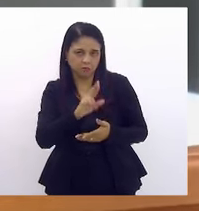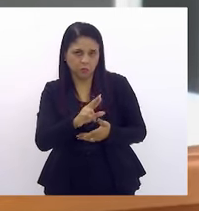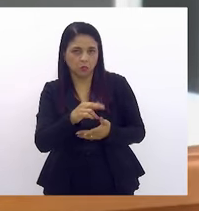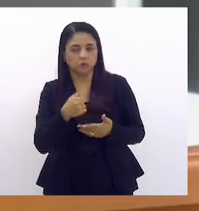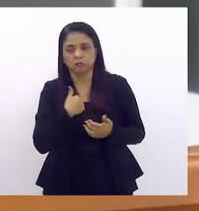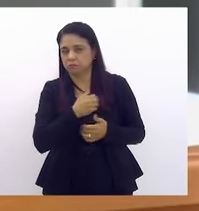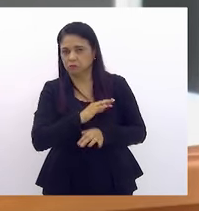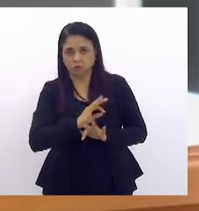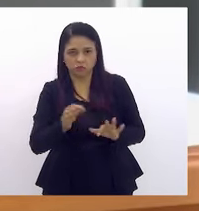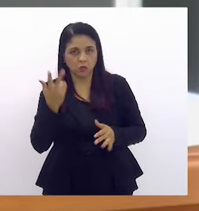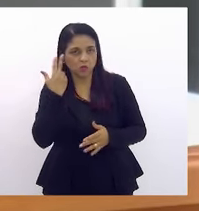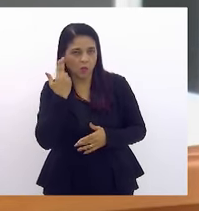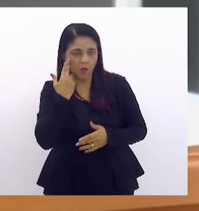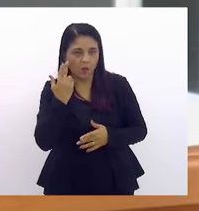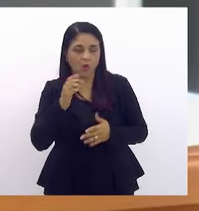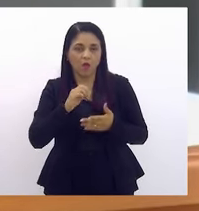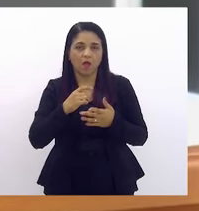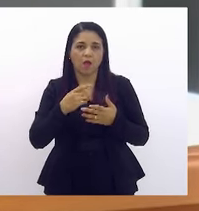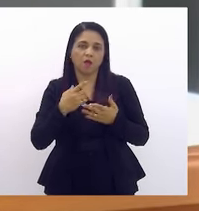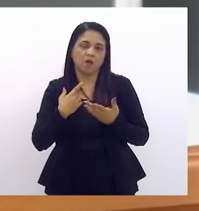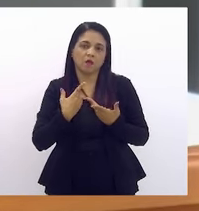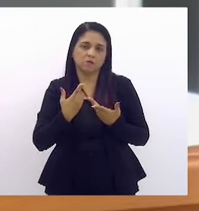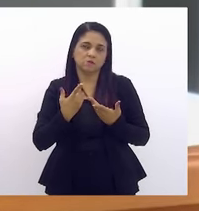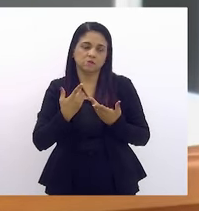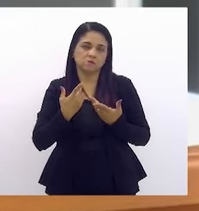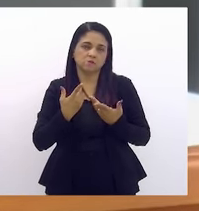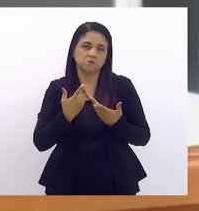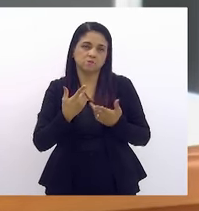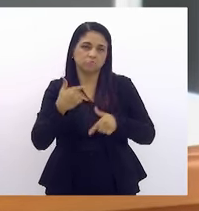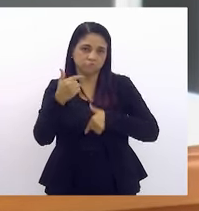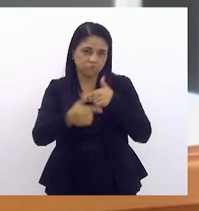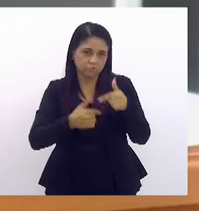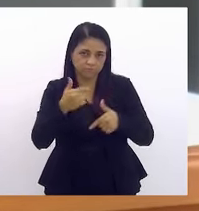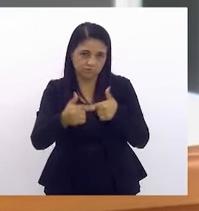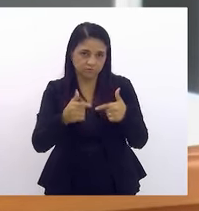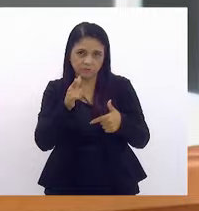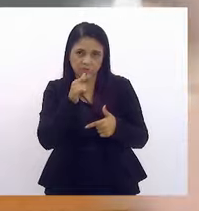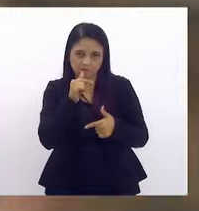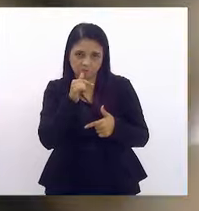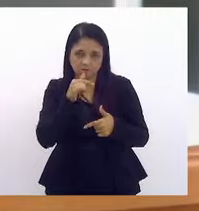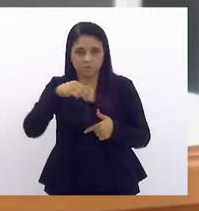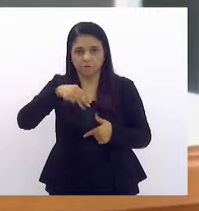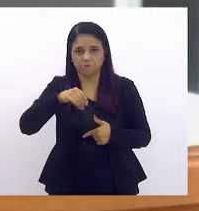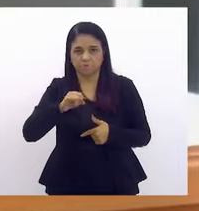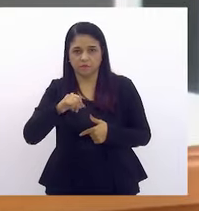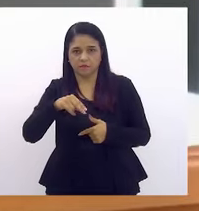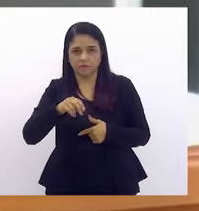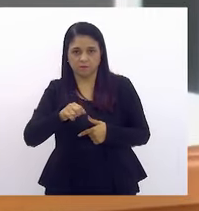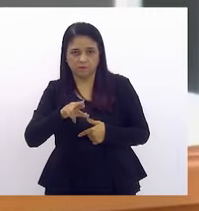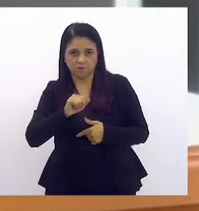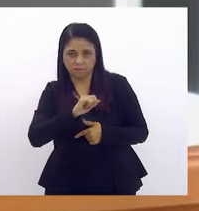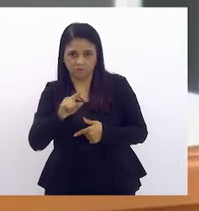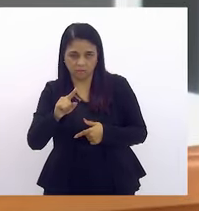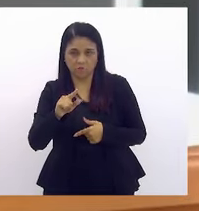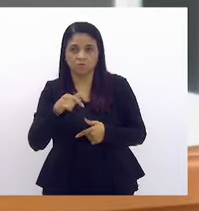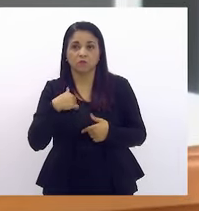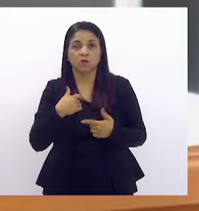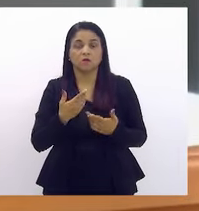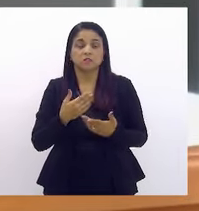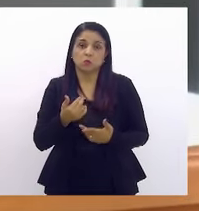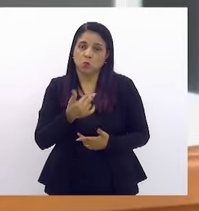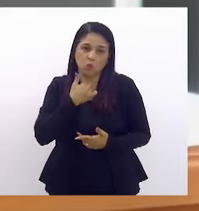relação às atividades de mineração e o que eu não puder responder hoje, as perguntas podem